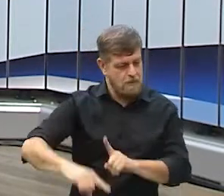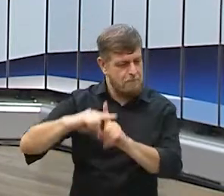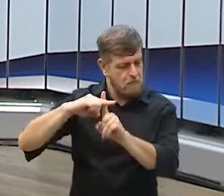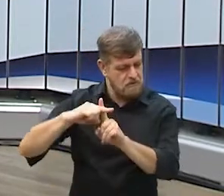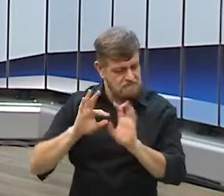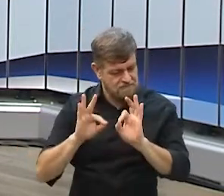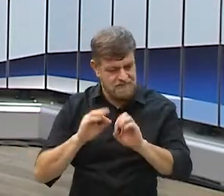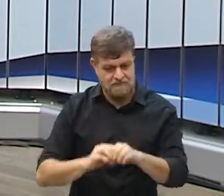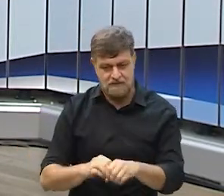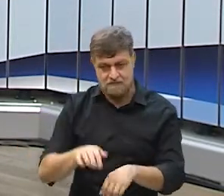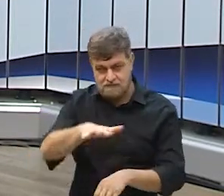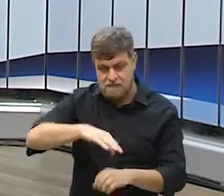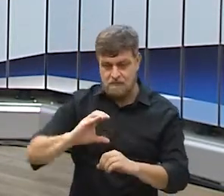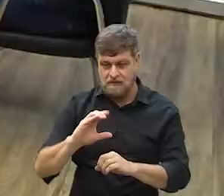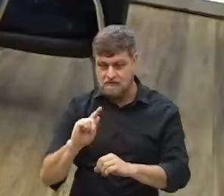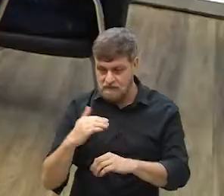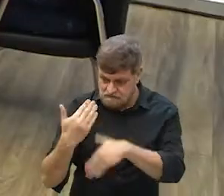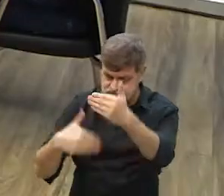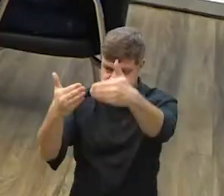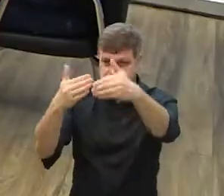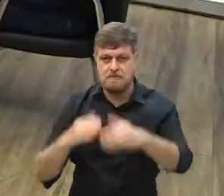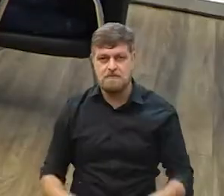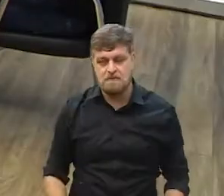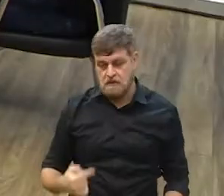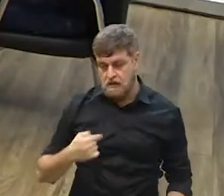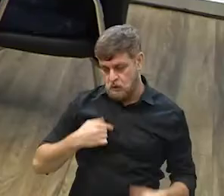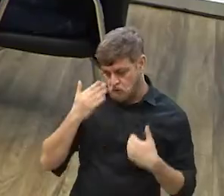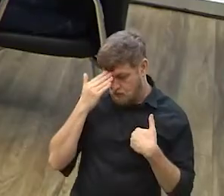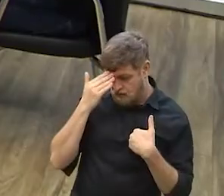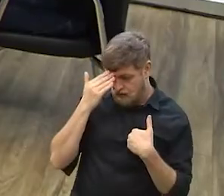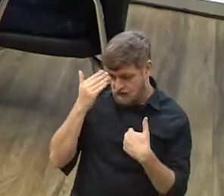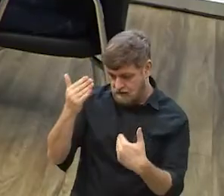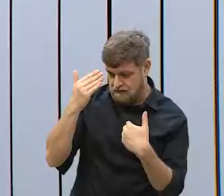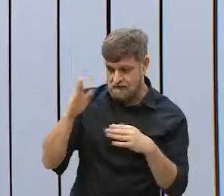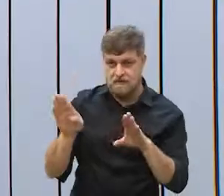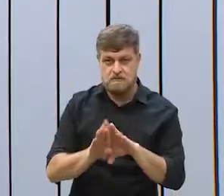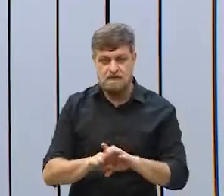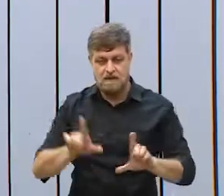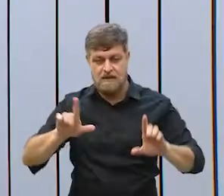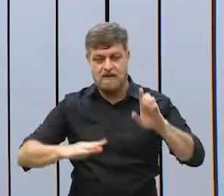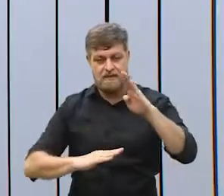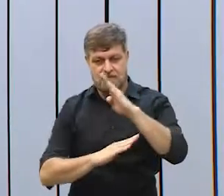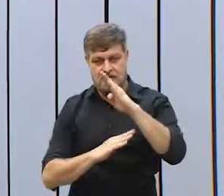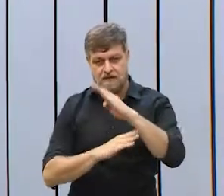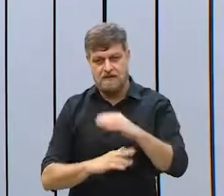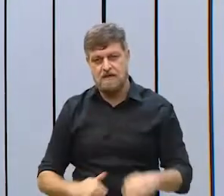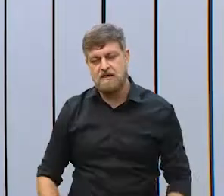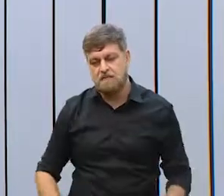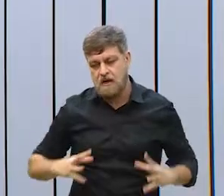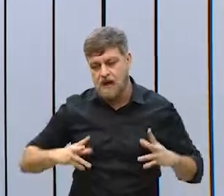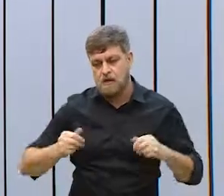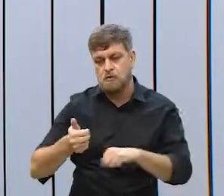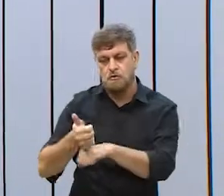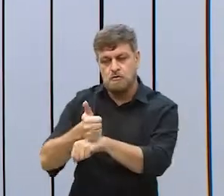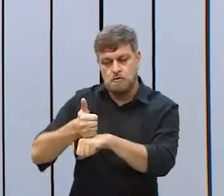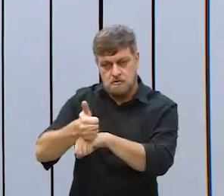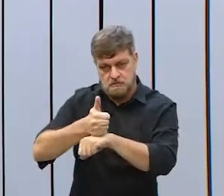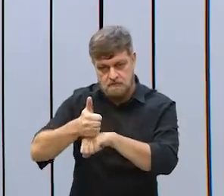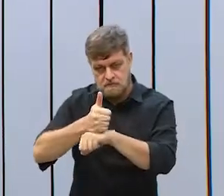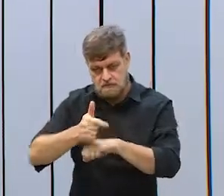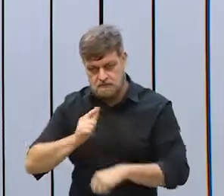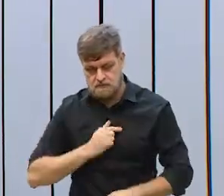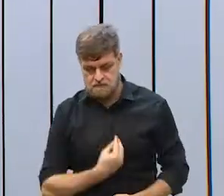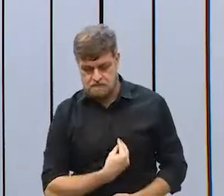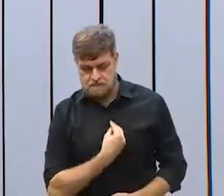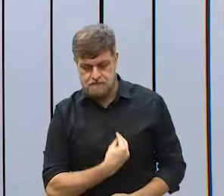e do crescimento que ele aconteceu. Eu que agradeço a TV Câmara, agradeço a todos os profissionais que estão aqui,